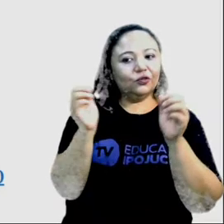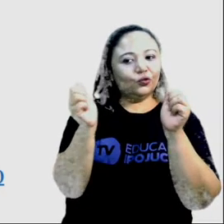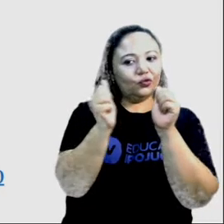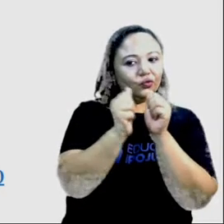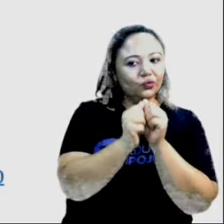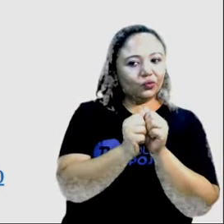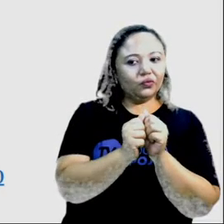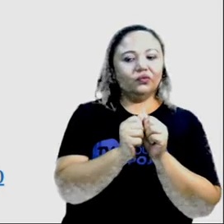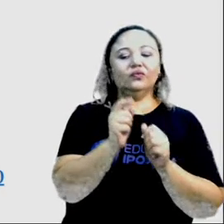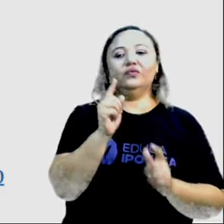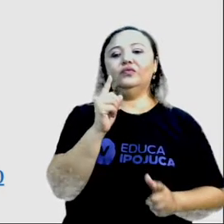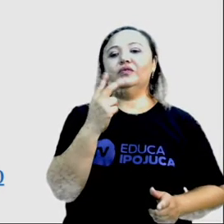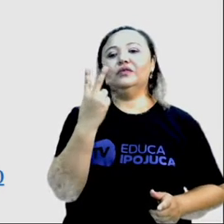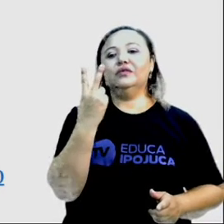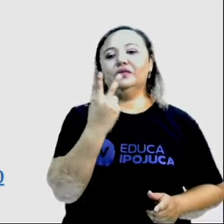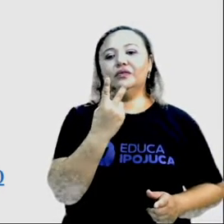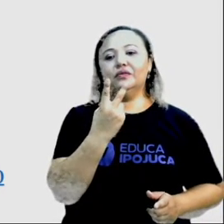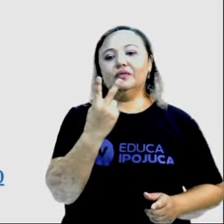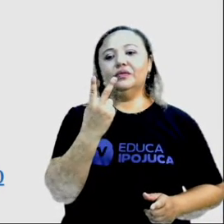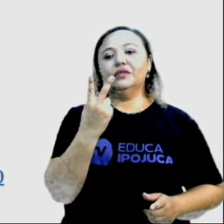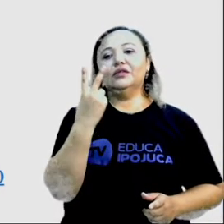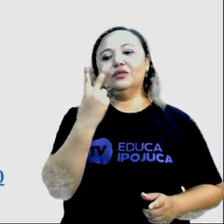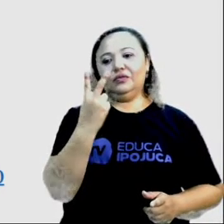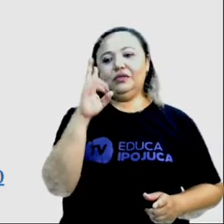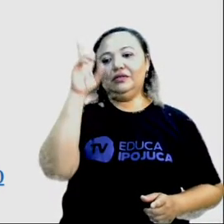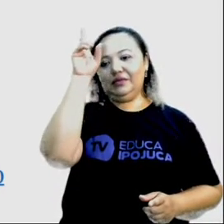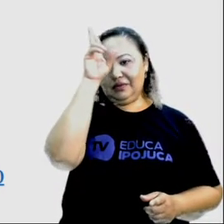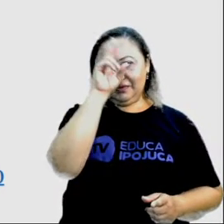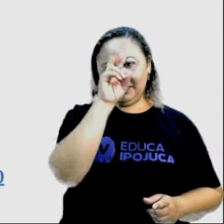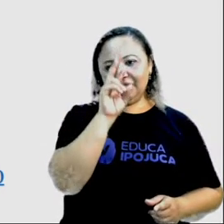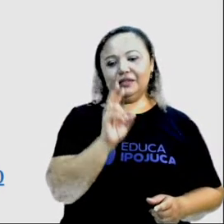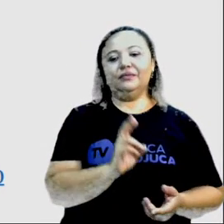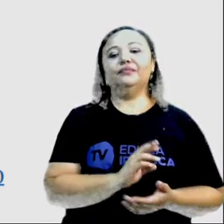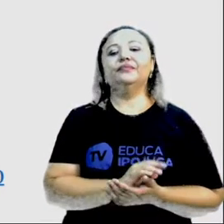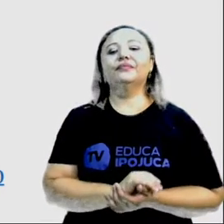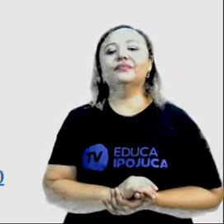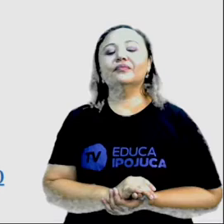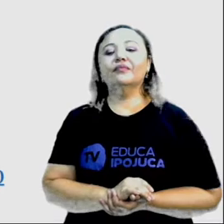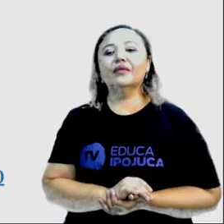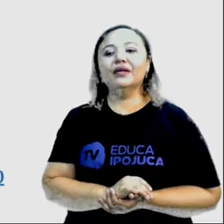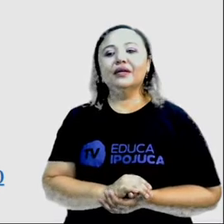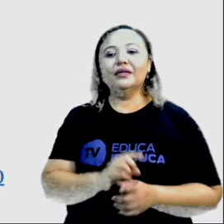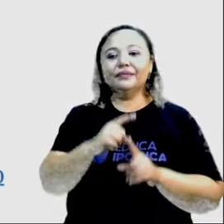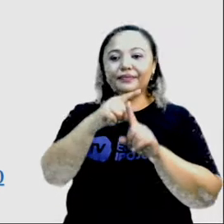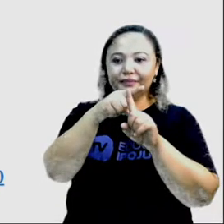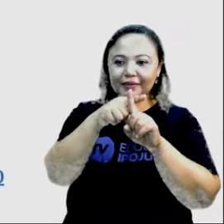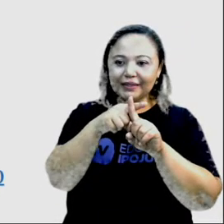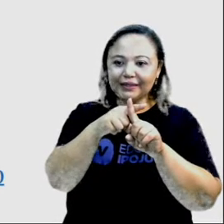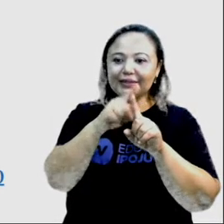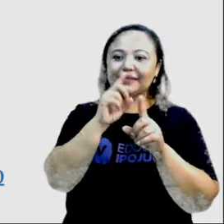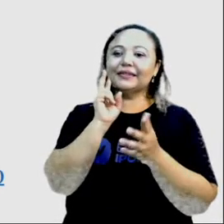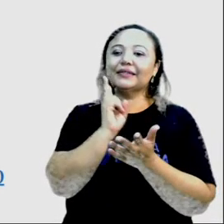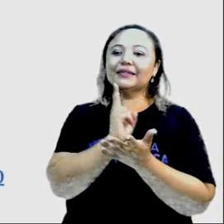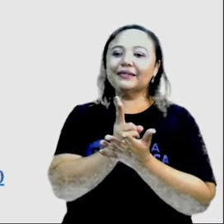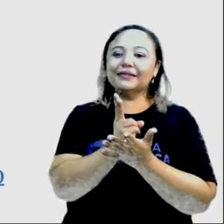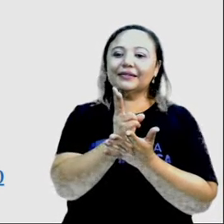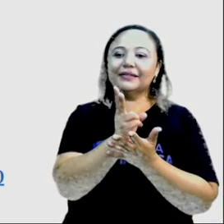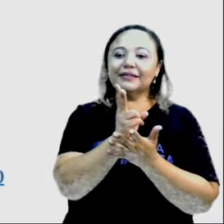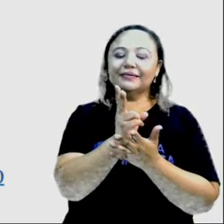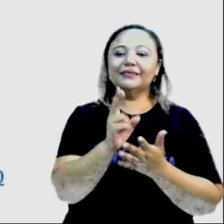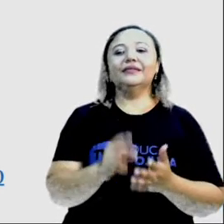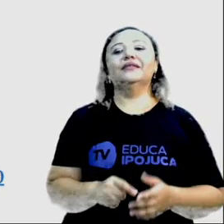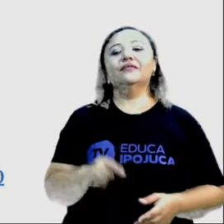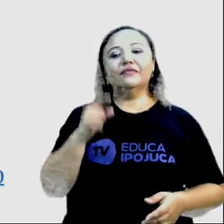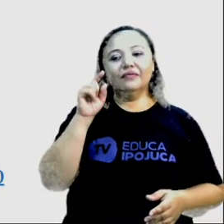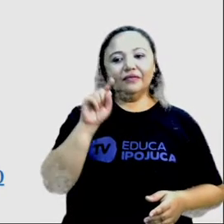Então, temos aí duas formiguinhas. Então, na adição, sempre vai